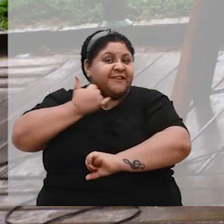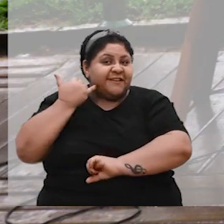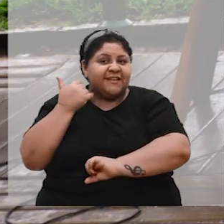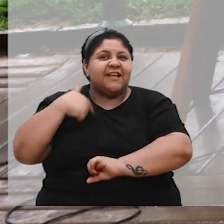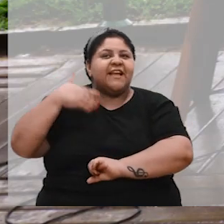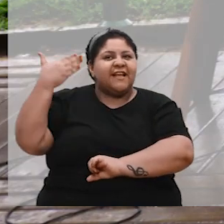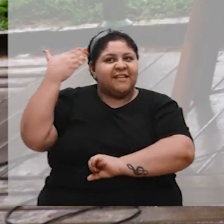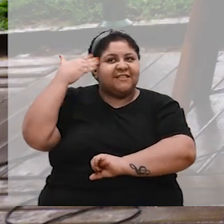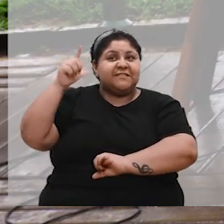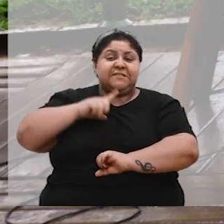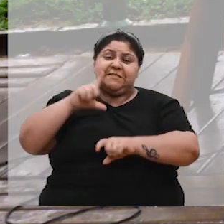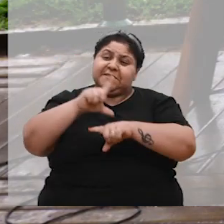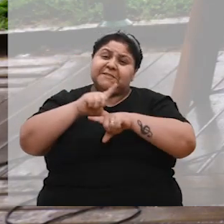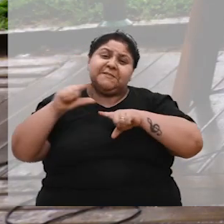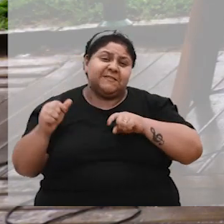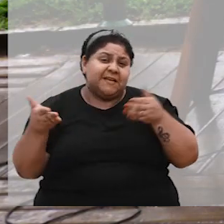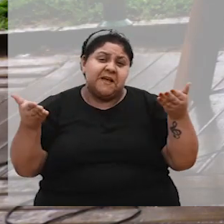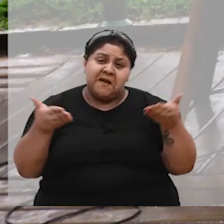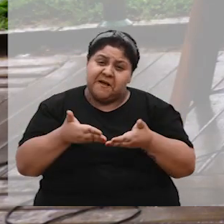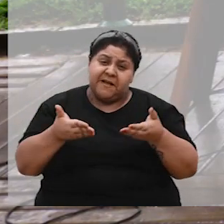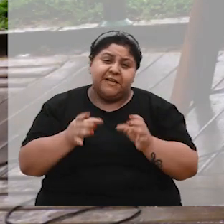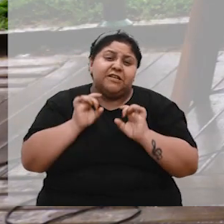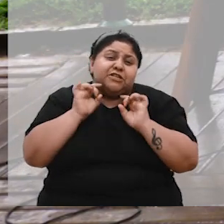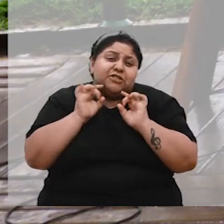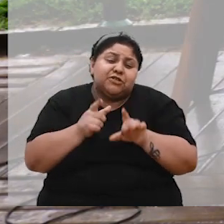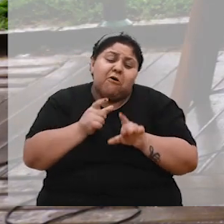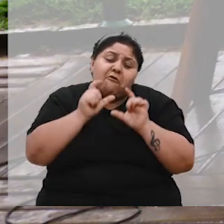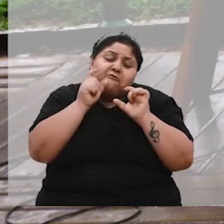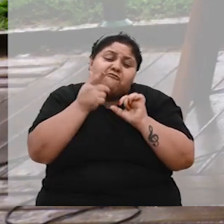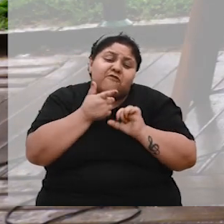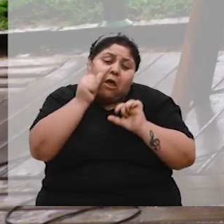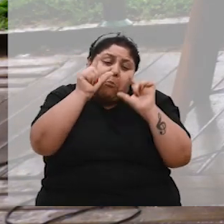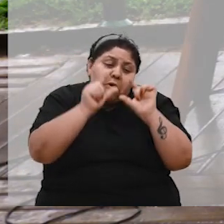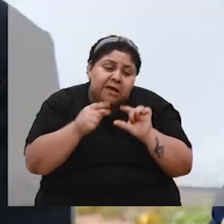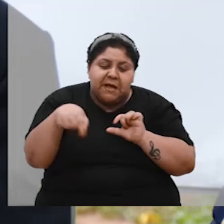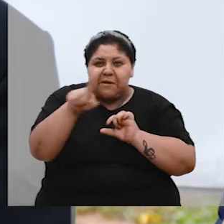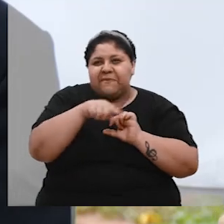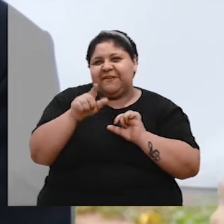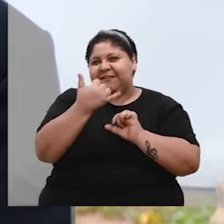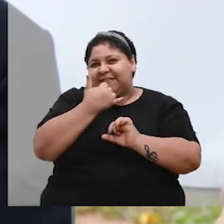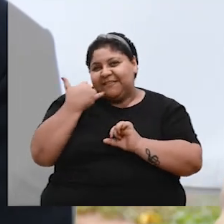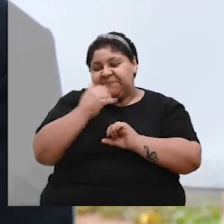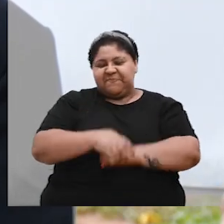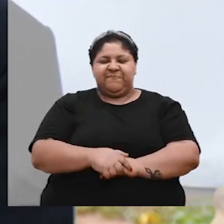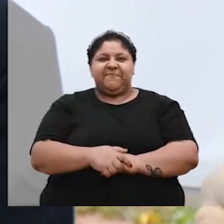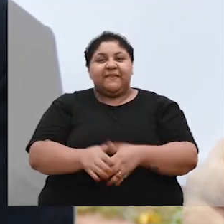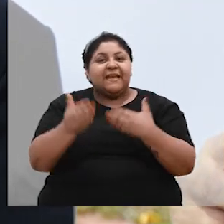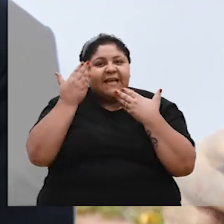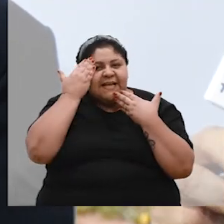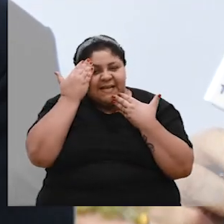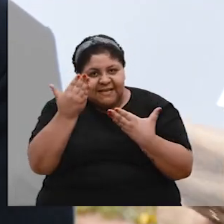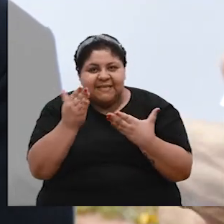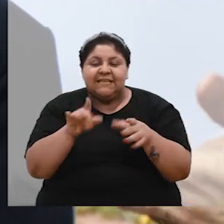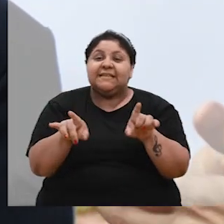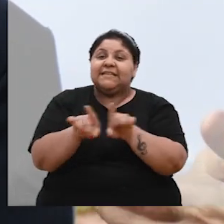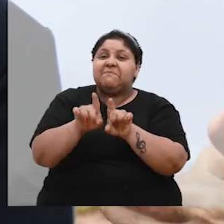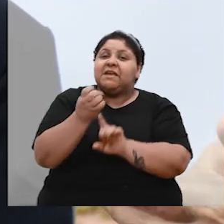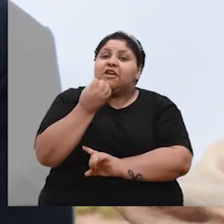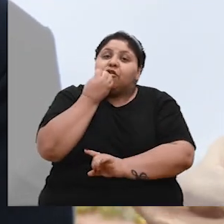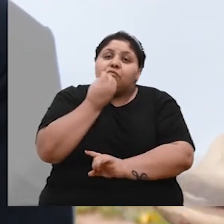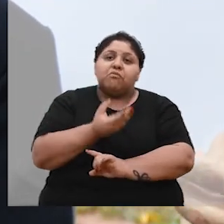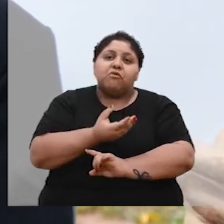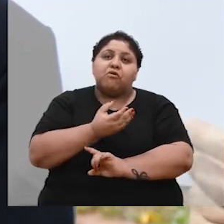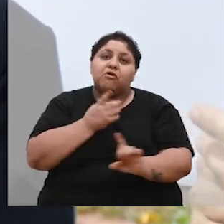tem que sair, gente, do programa. Ele só veio dar uma palavrinha pra gente, né, Frei? Agradecer e também que bom encontrar